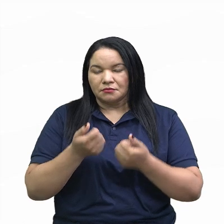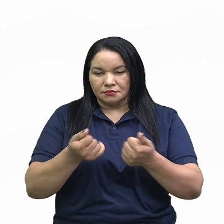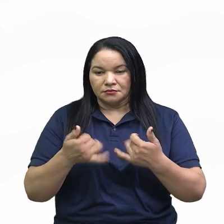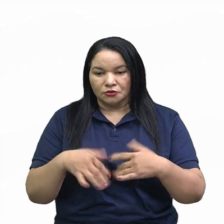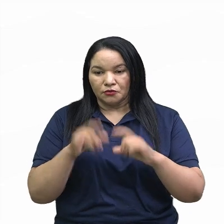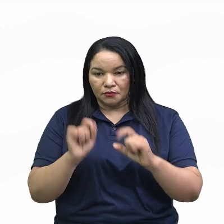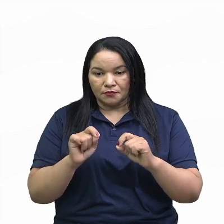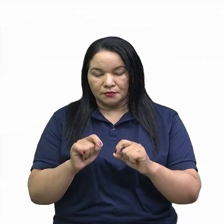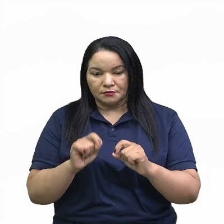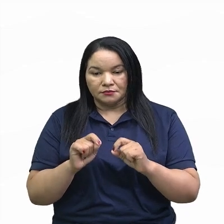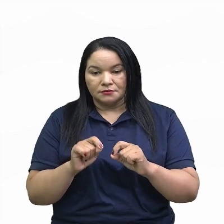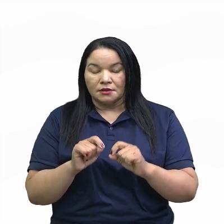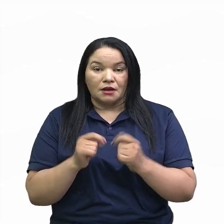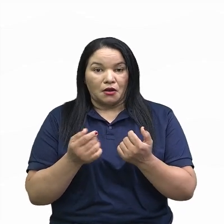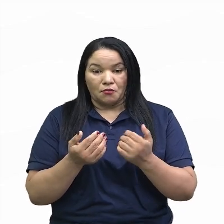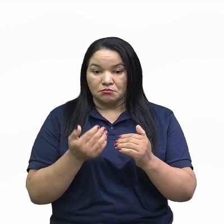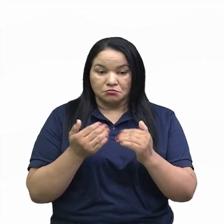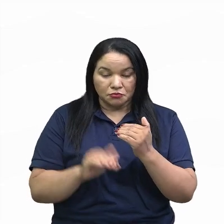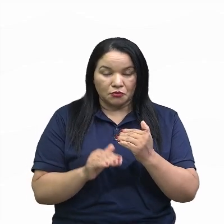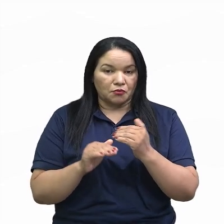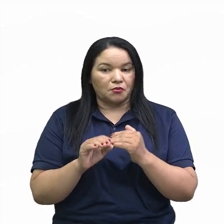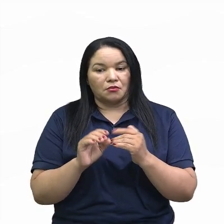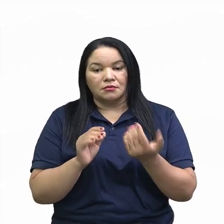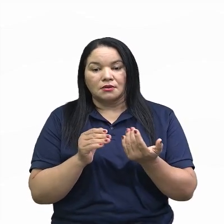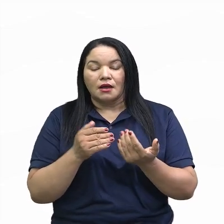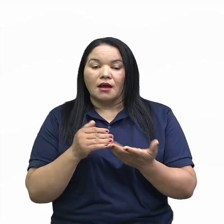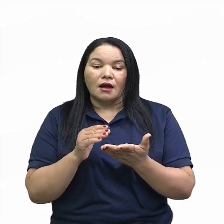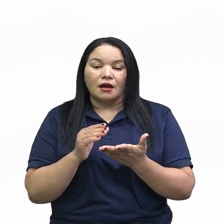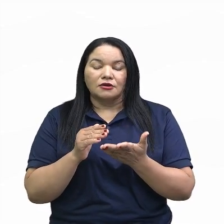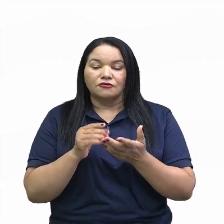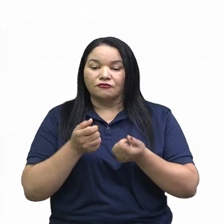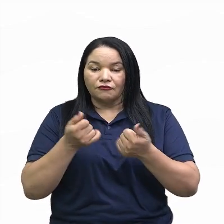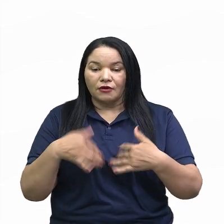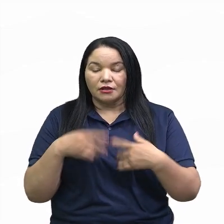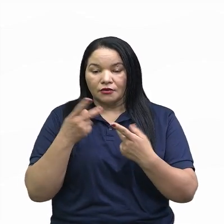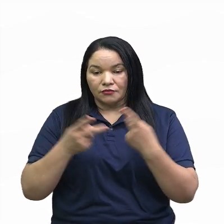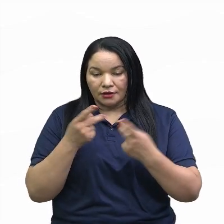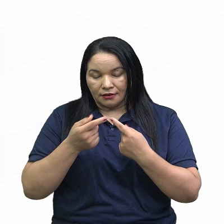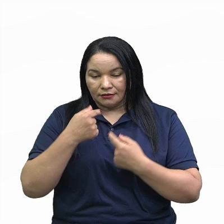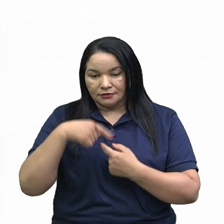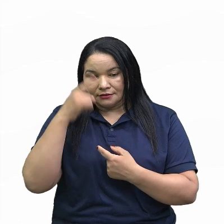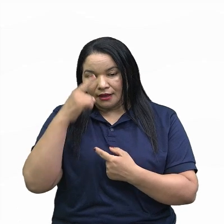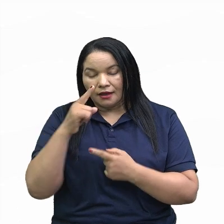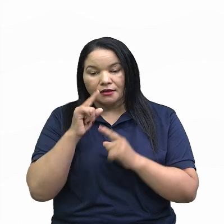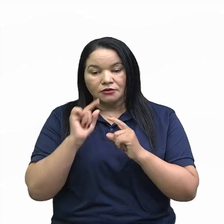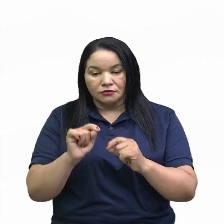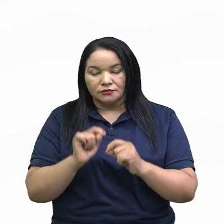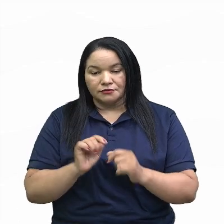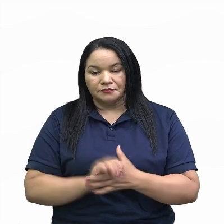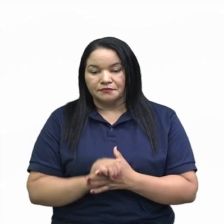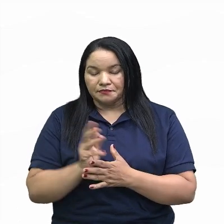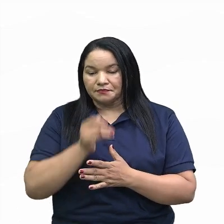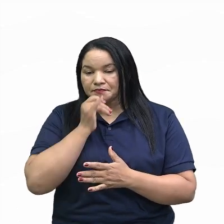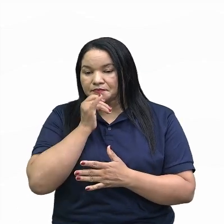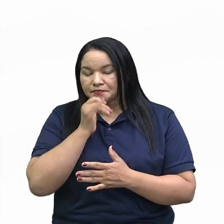como contra-argumentos, ou seja, argumentos contrários à ideia discutida. E aí vamos ao exemplo que fica mais claro, que